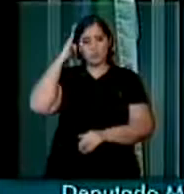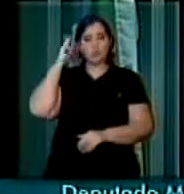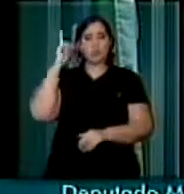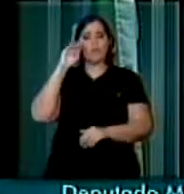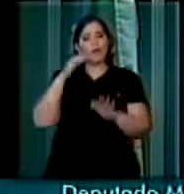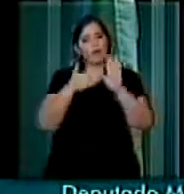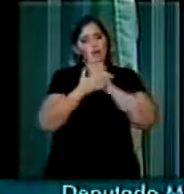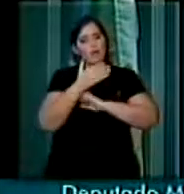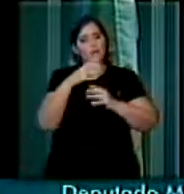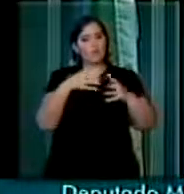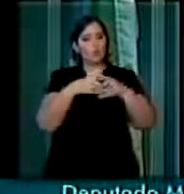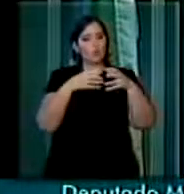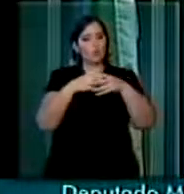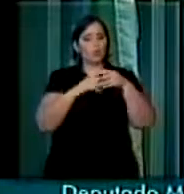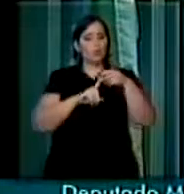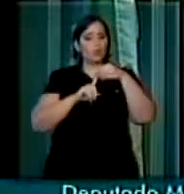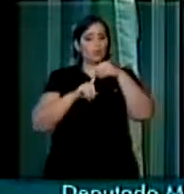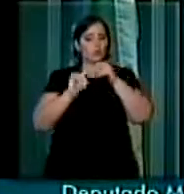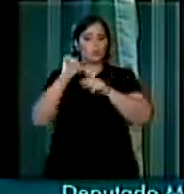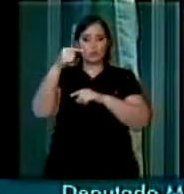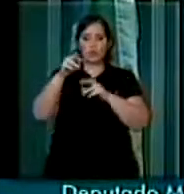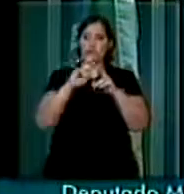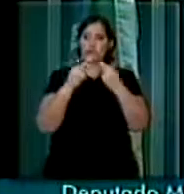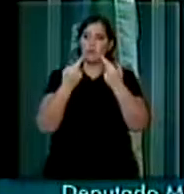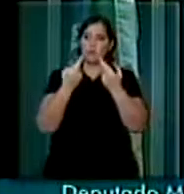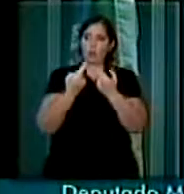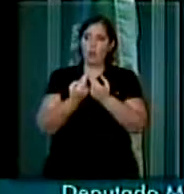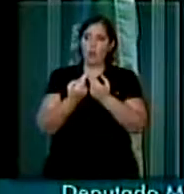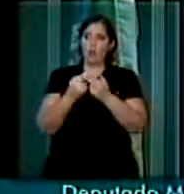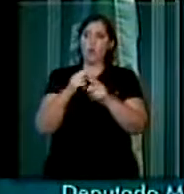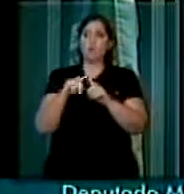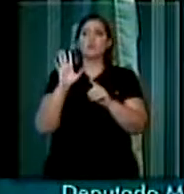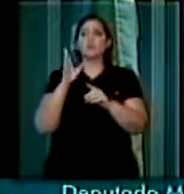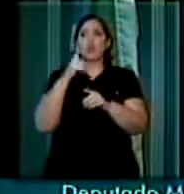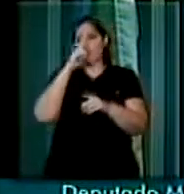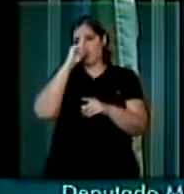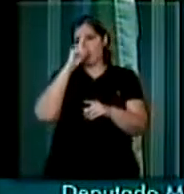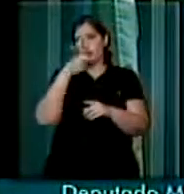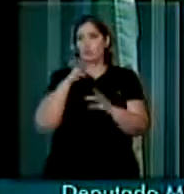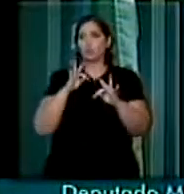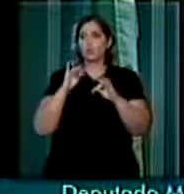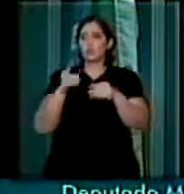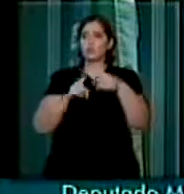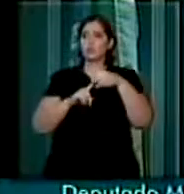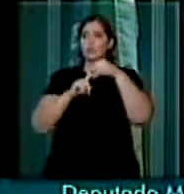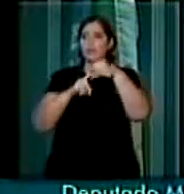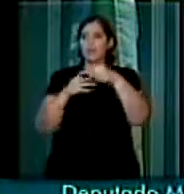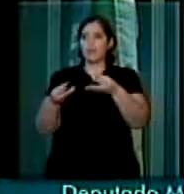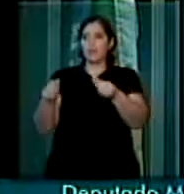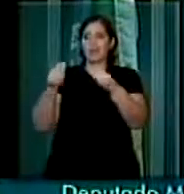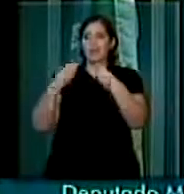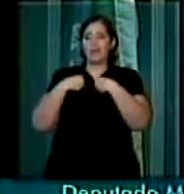para o Colégio de Líderes na próxima reunião, mas já determinou que todos os líderes recebam